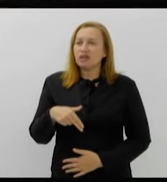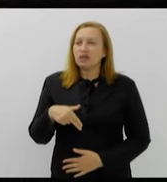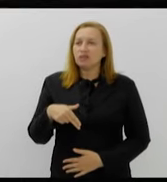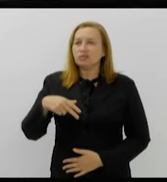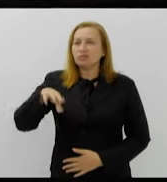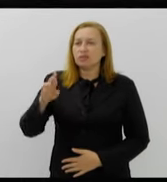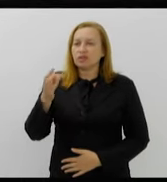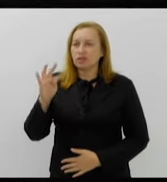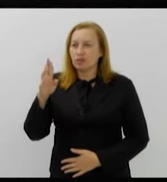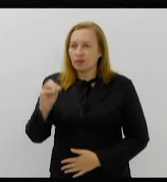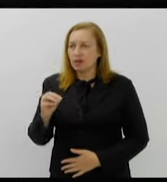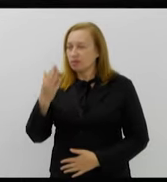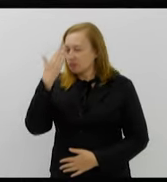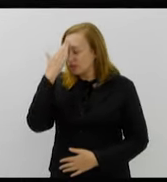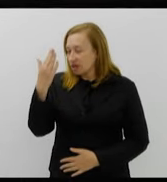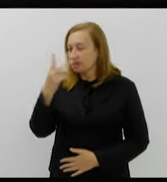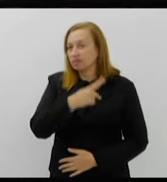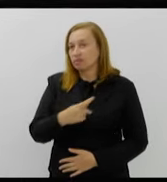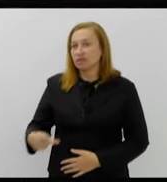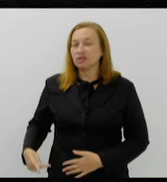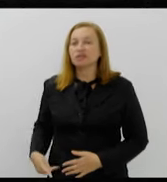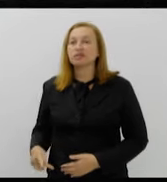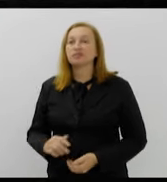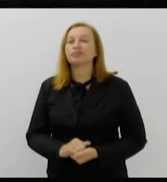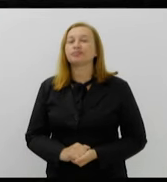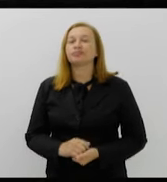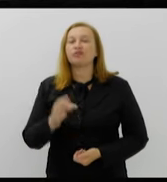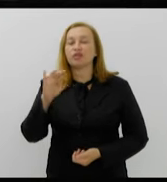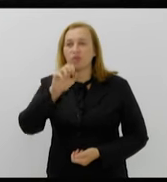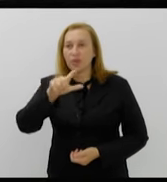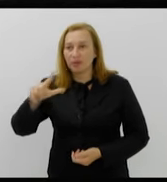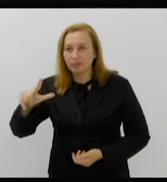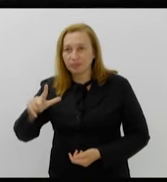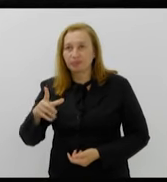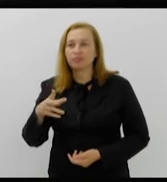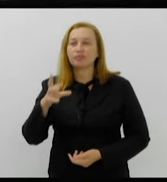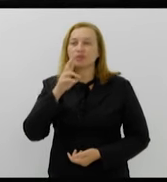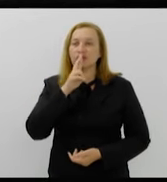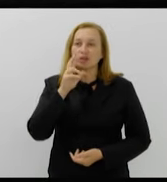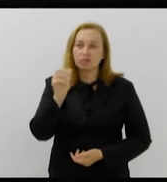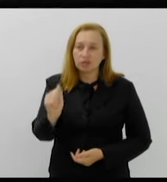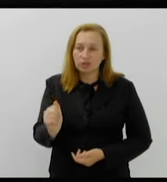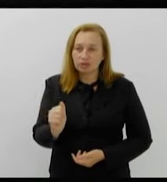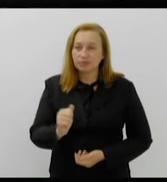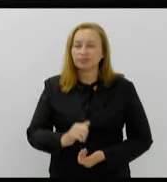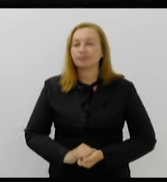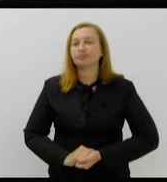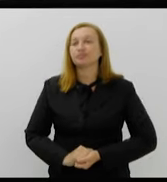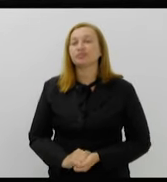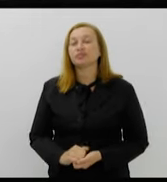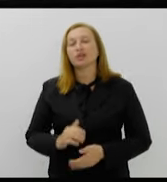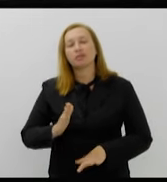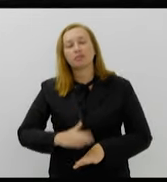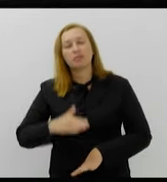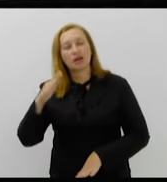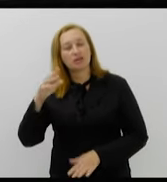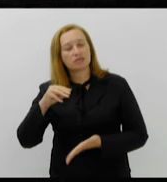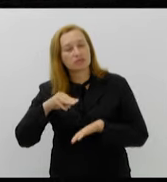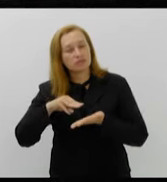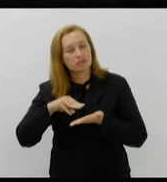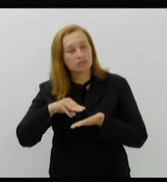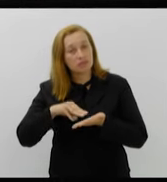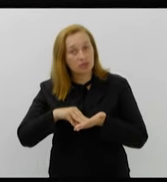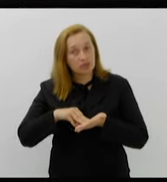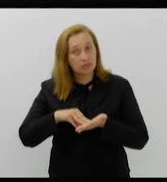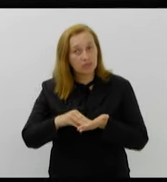Muito obrigado Presidente Felipe pel Rodrigo Amorim demais membros que